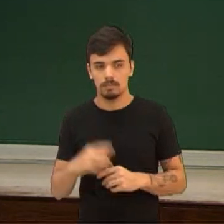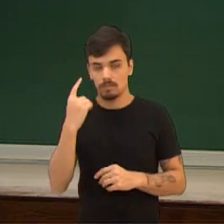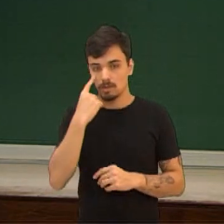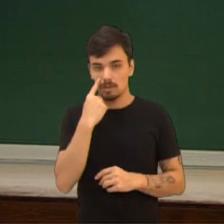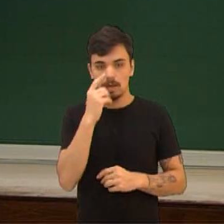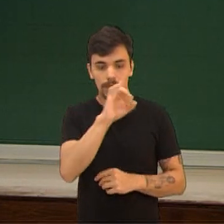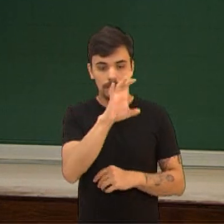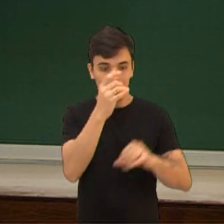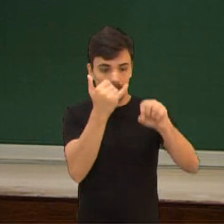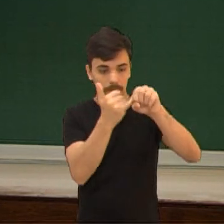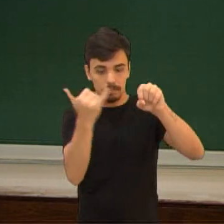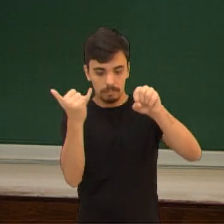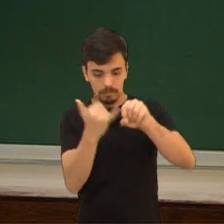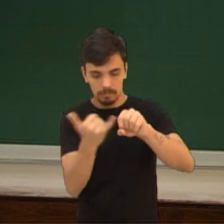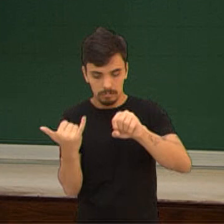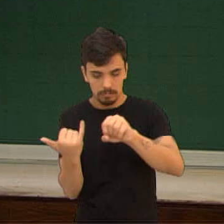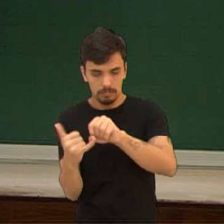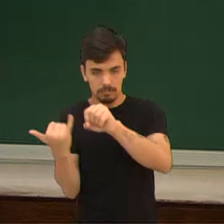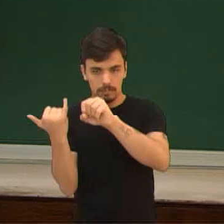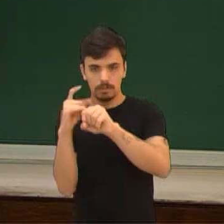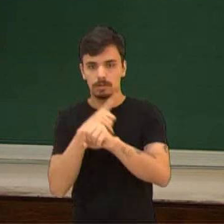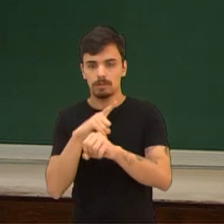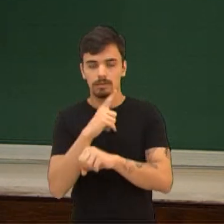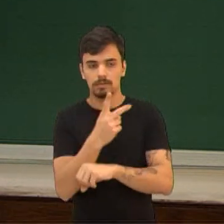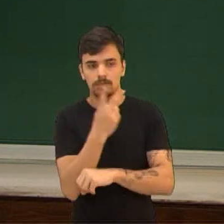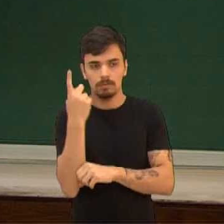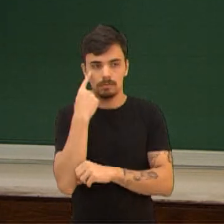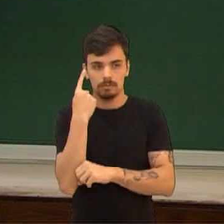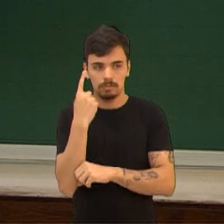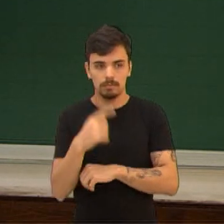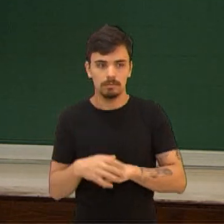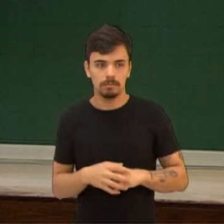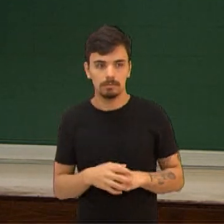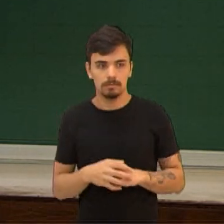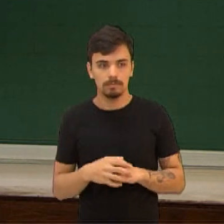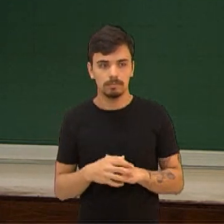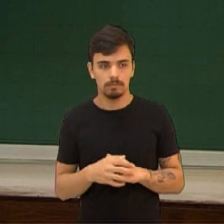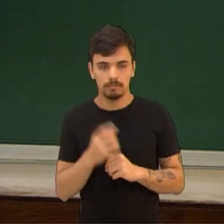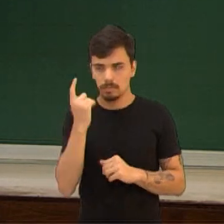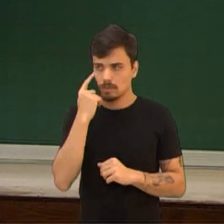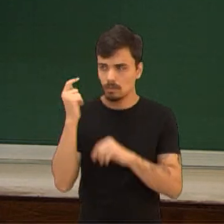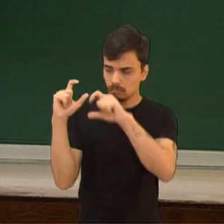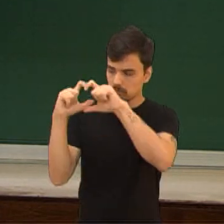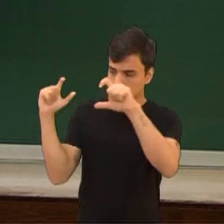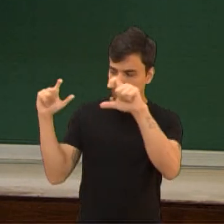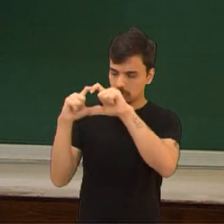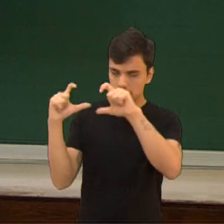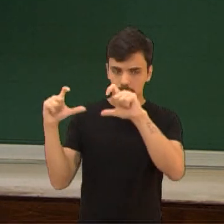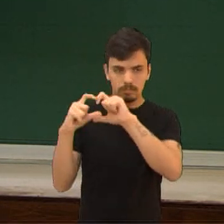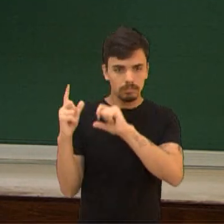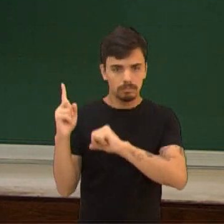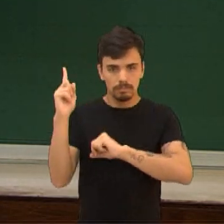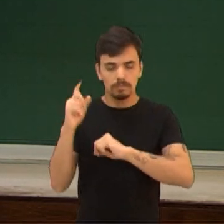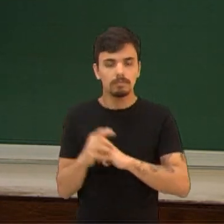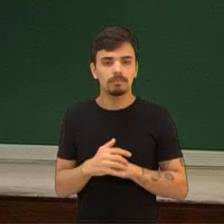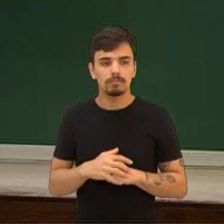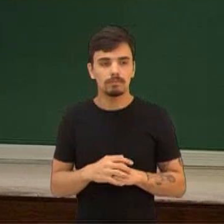capacitor. Capacitor 1 vezes tensão 1, capacitor 2 vezes tensão 2, capacitor 3 vezes tensão